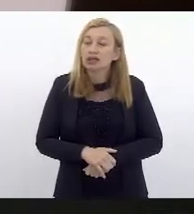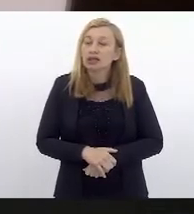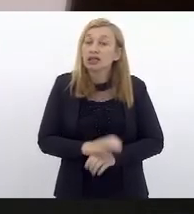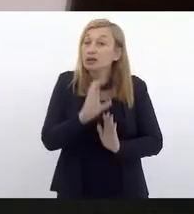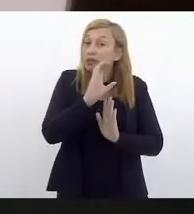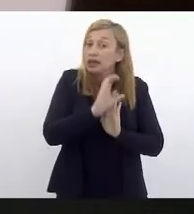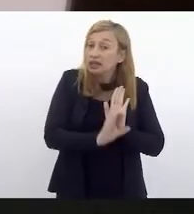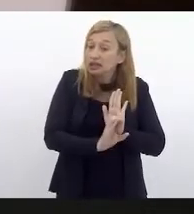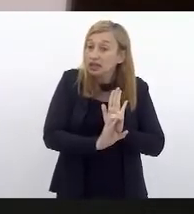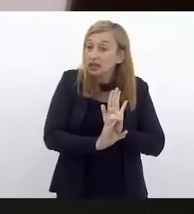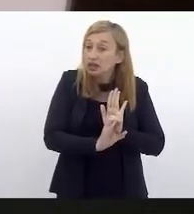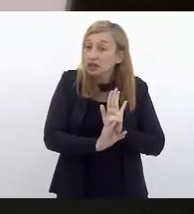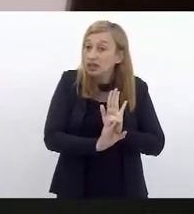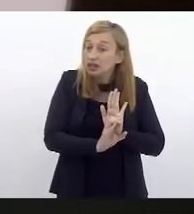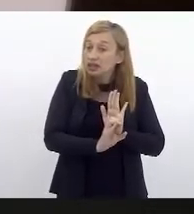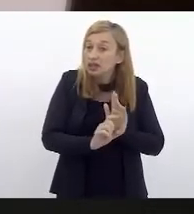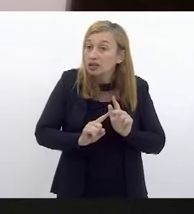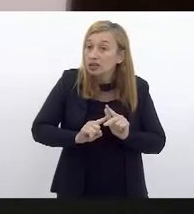emenda